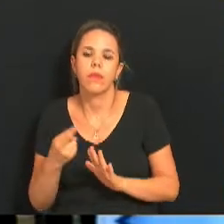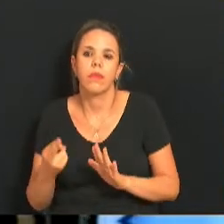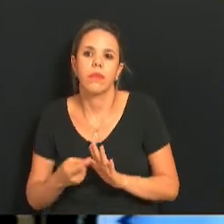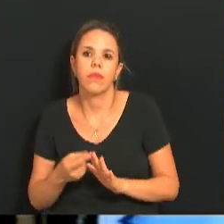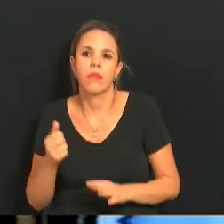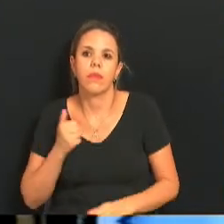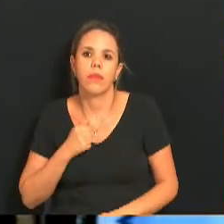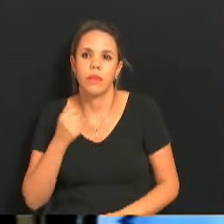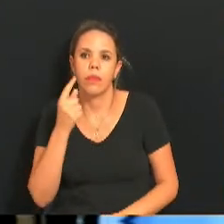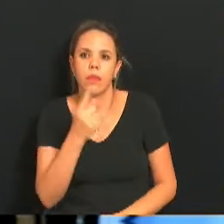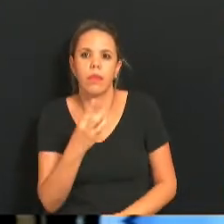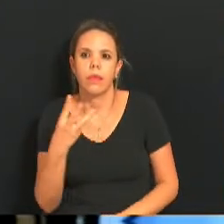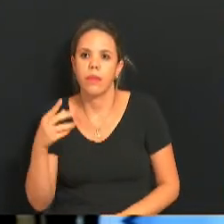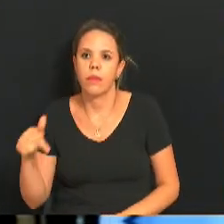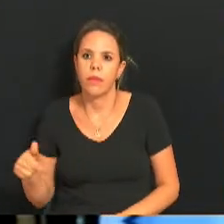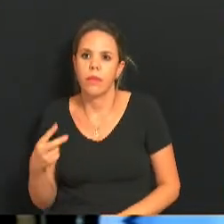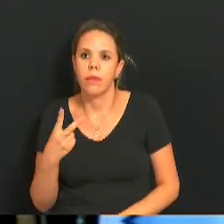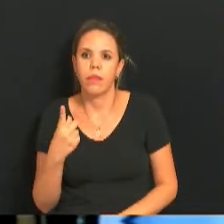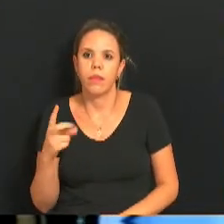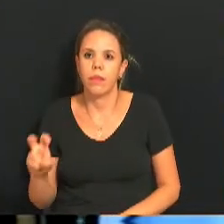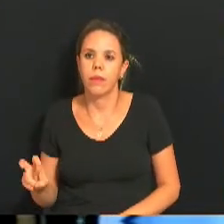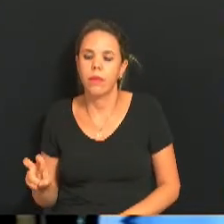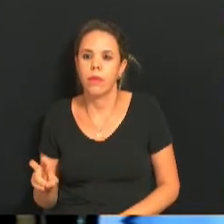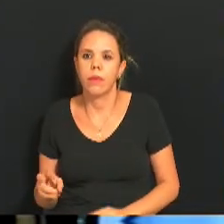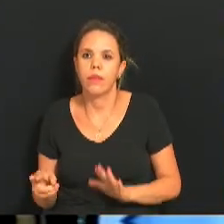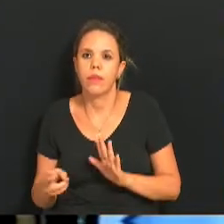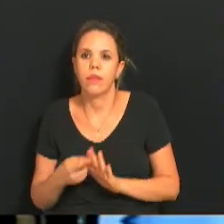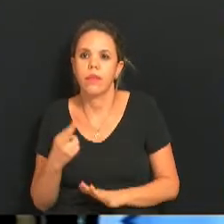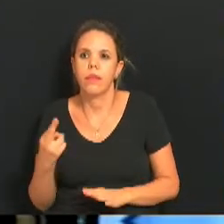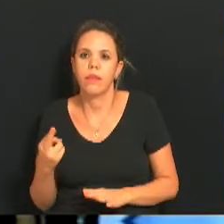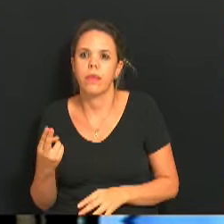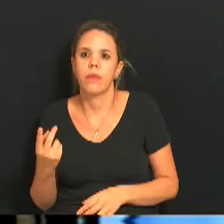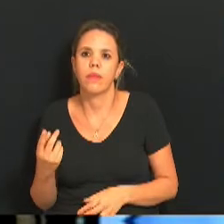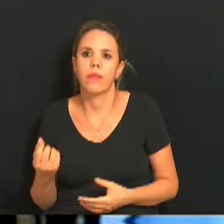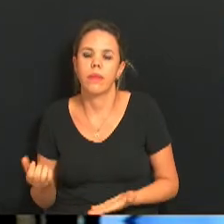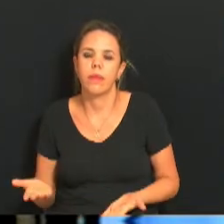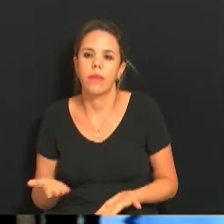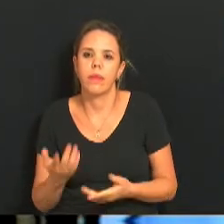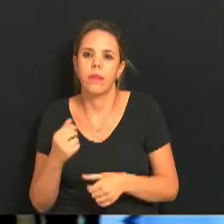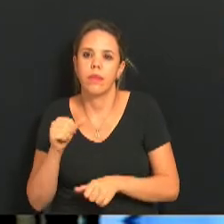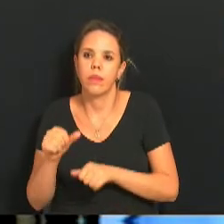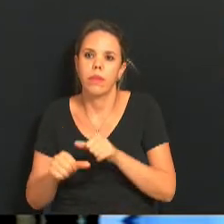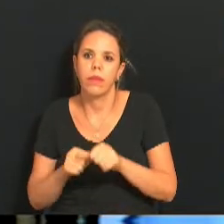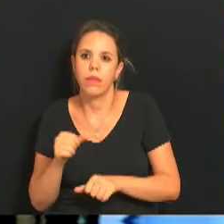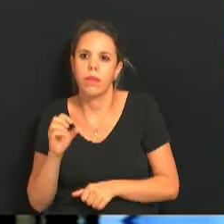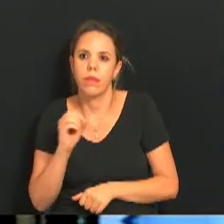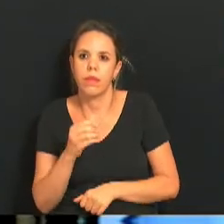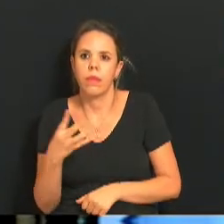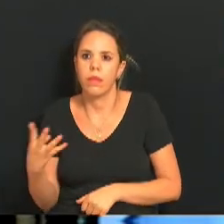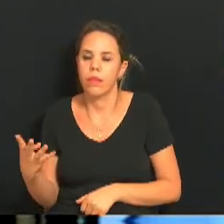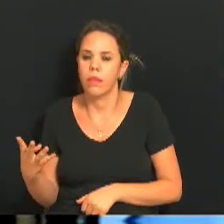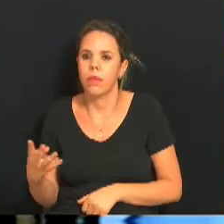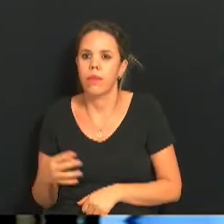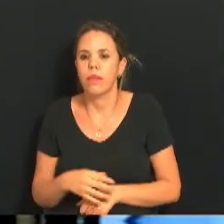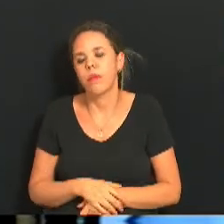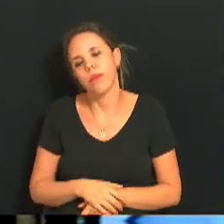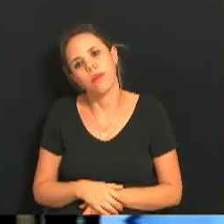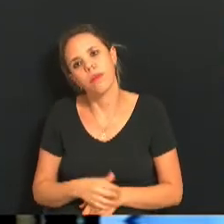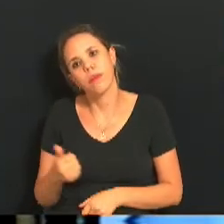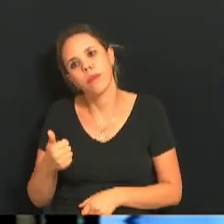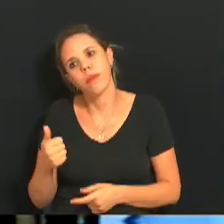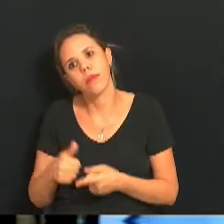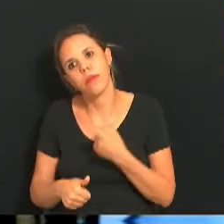nº 137 de 2015 e a resolução que sucede ela responda 04 de umas 90 foi a